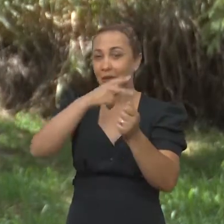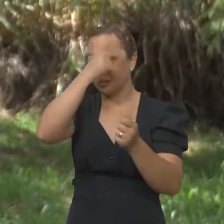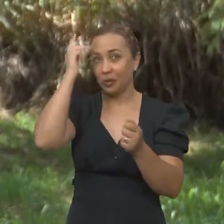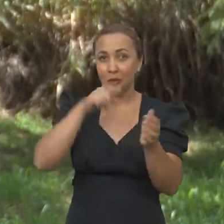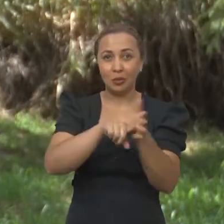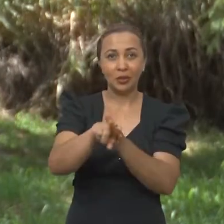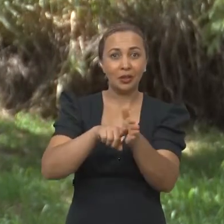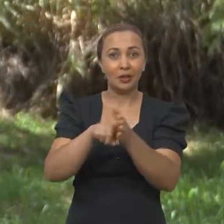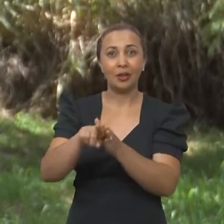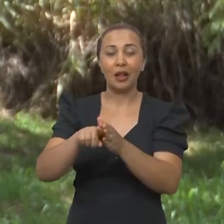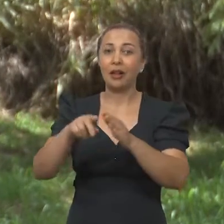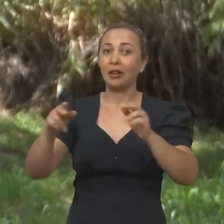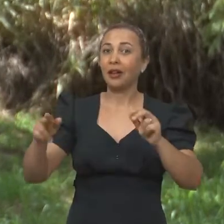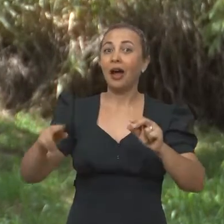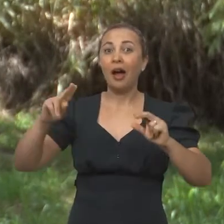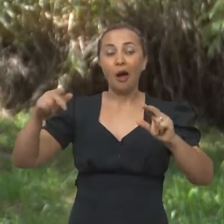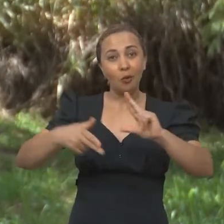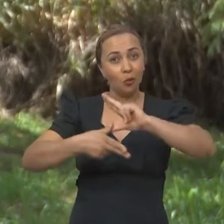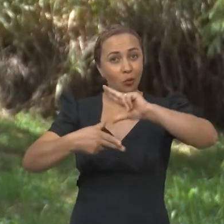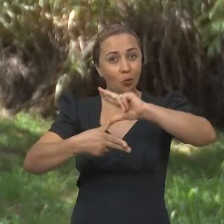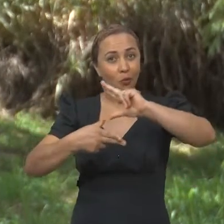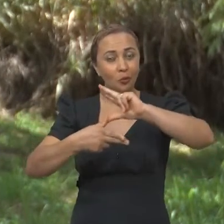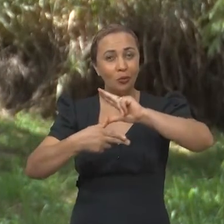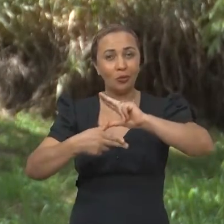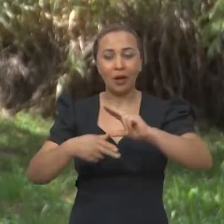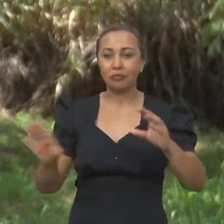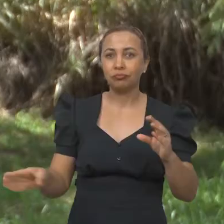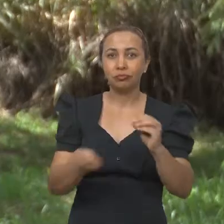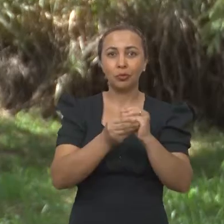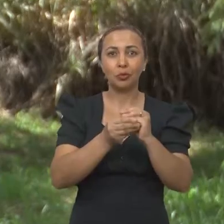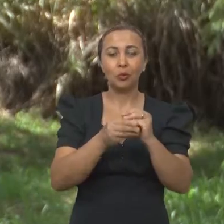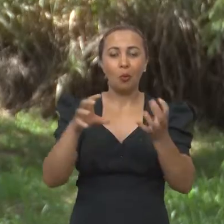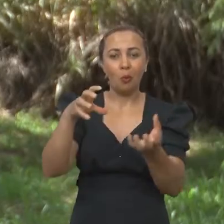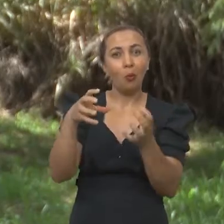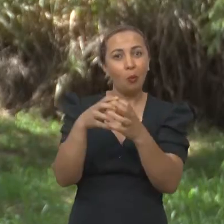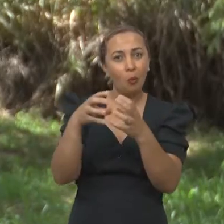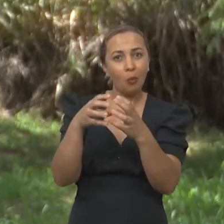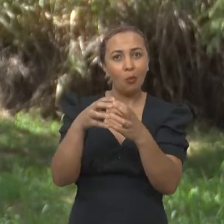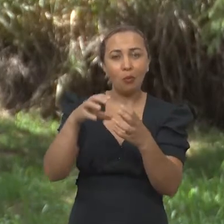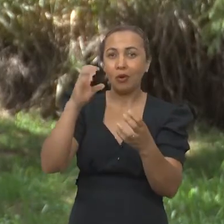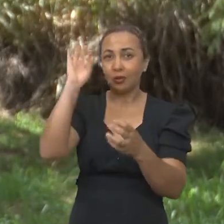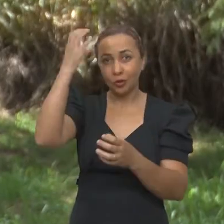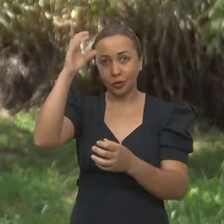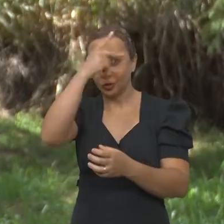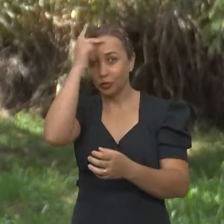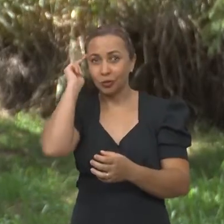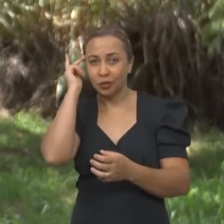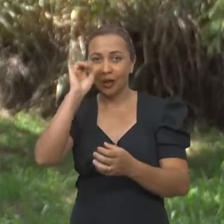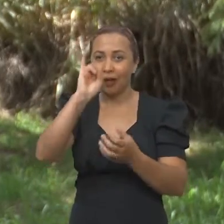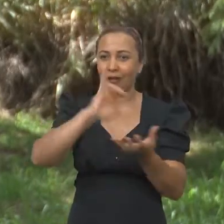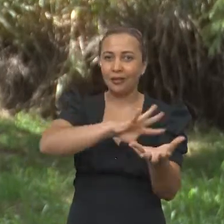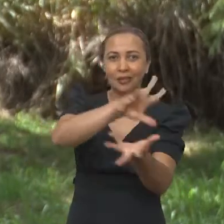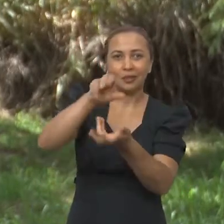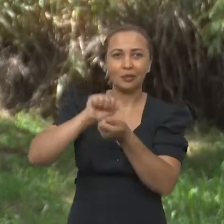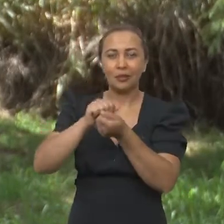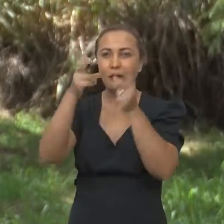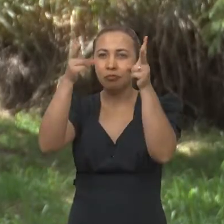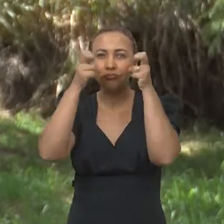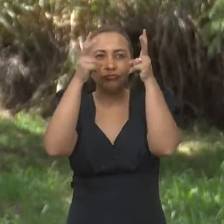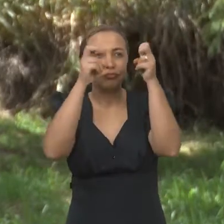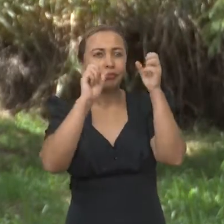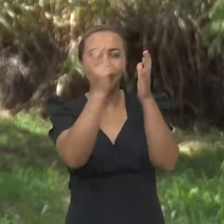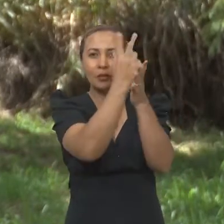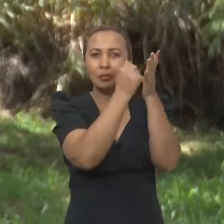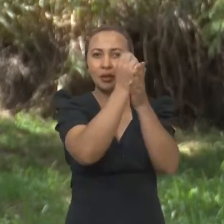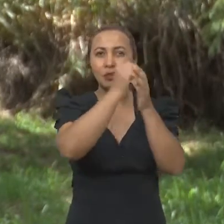Pesquisadores da Universidade Federal da Bahia integram uma equipe de cientistas internacionais. O grupo realiza estudos a partir